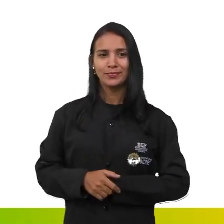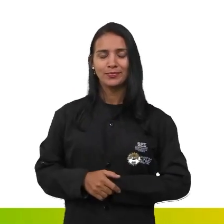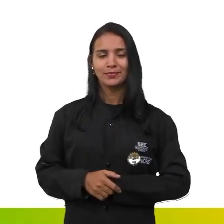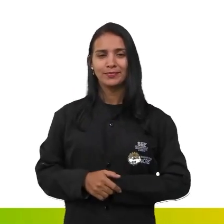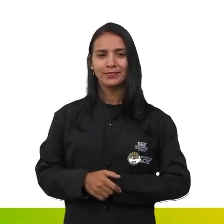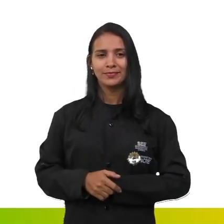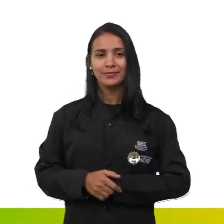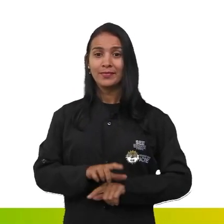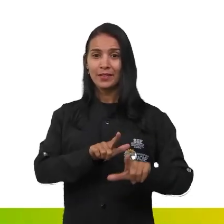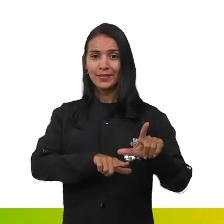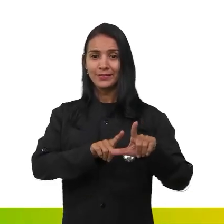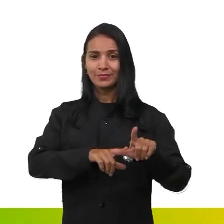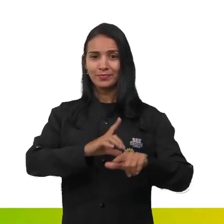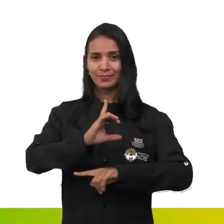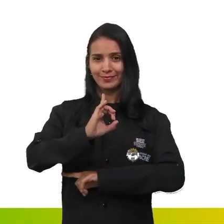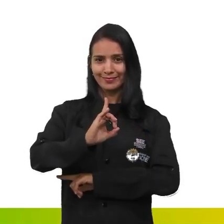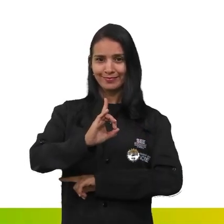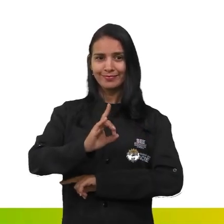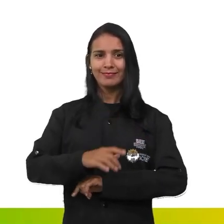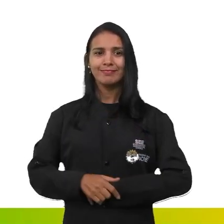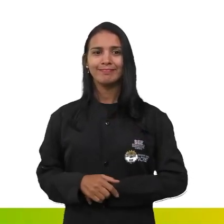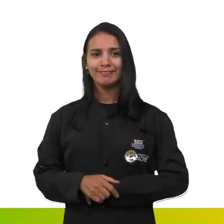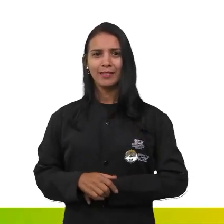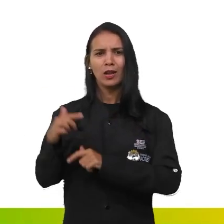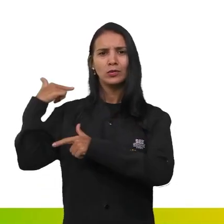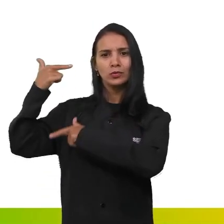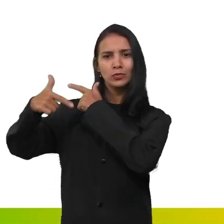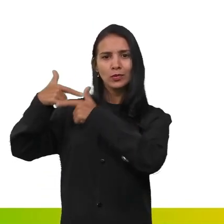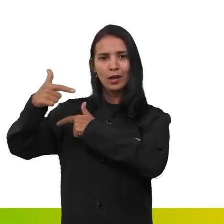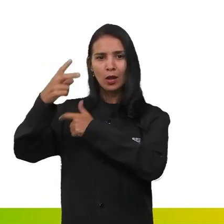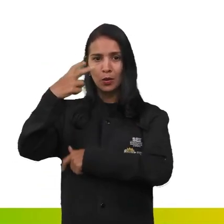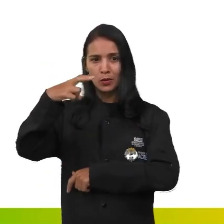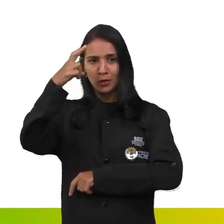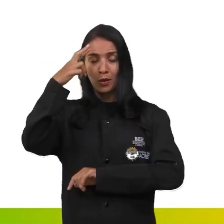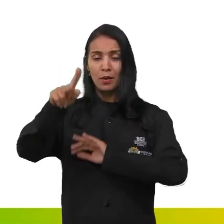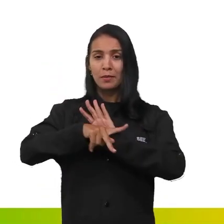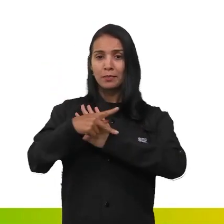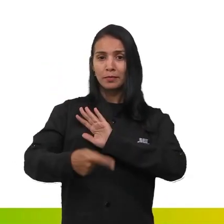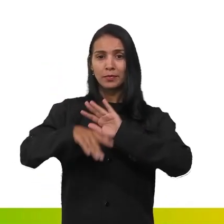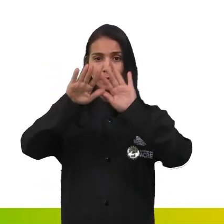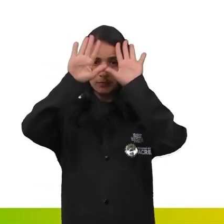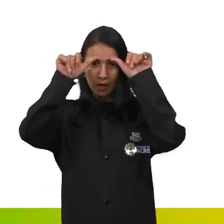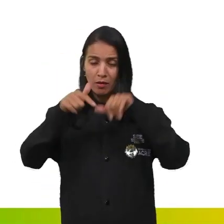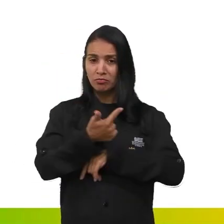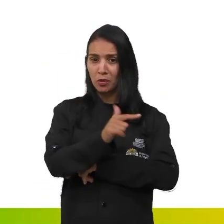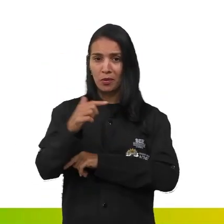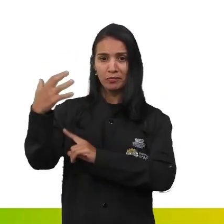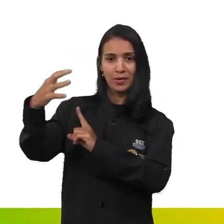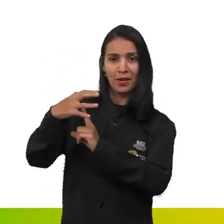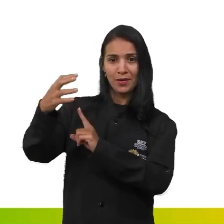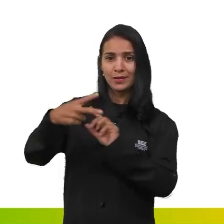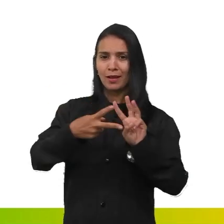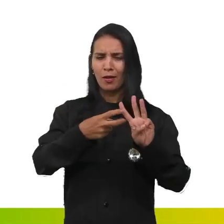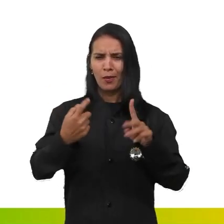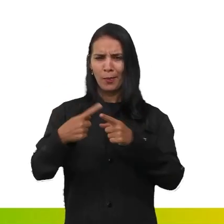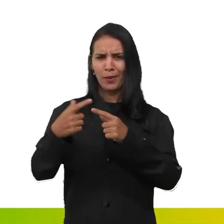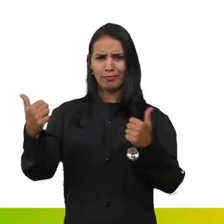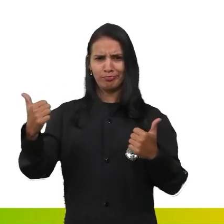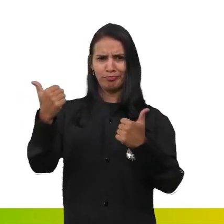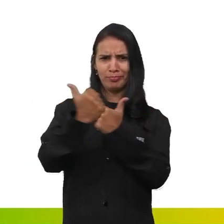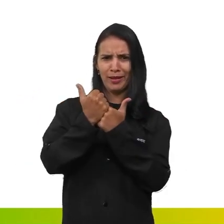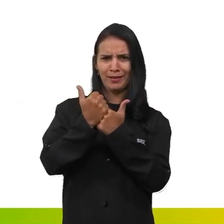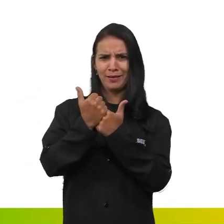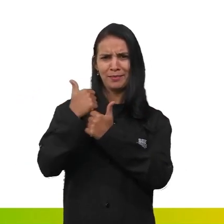D. As tradições culturais do Acre não possuem influência indígena, pois foram substituídas